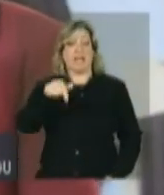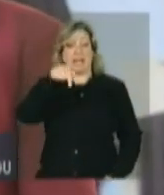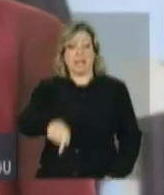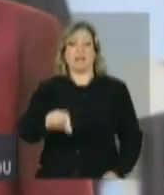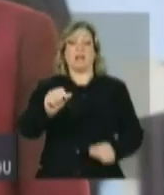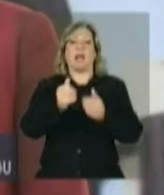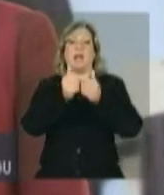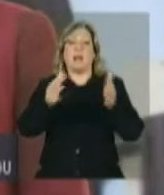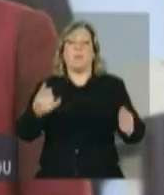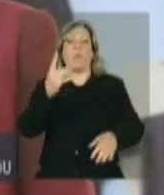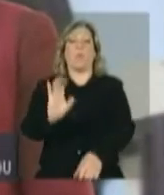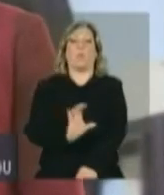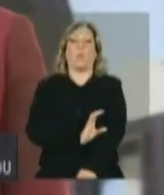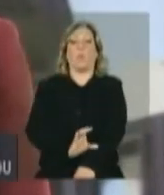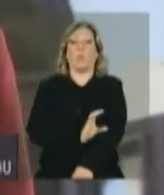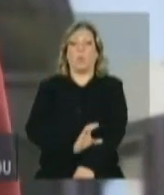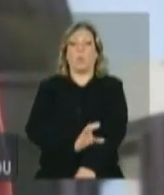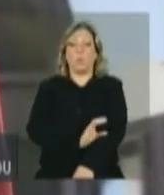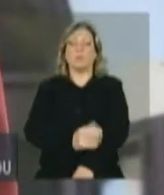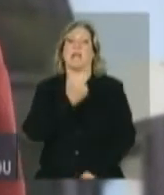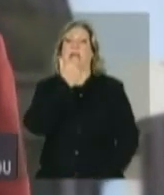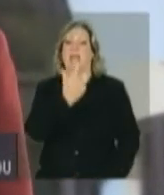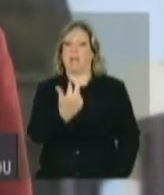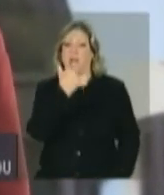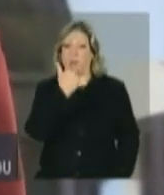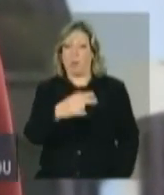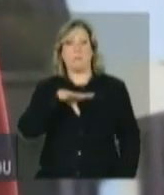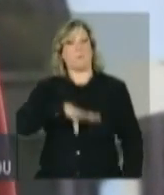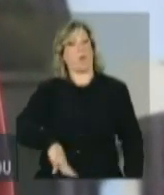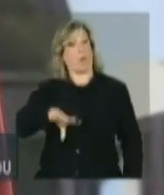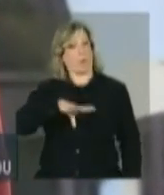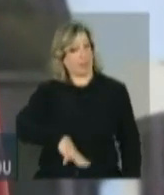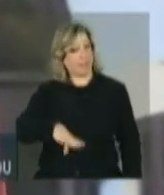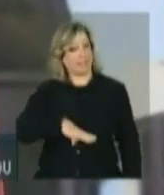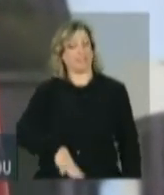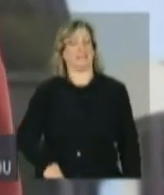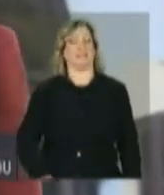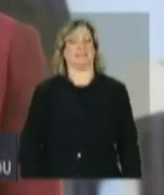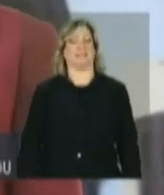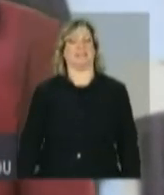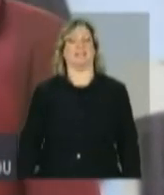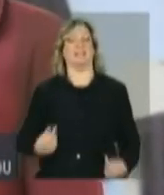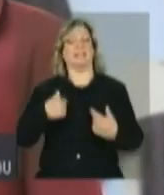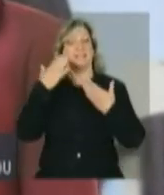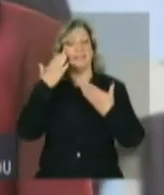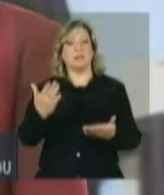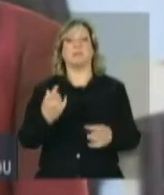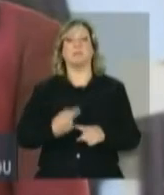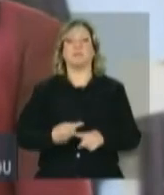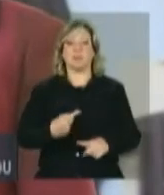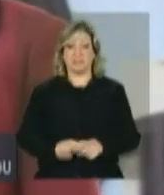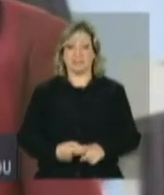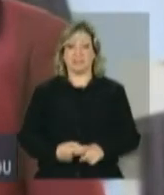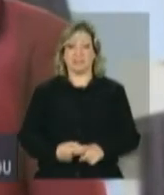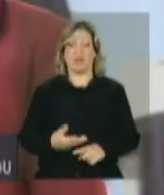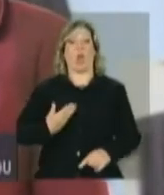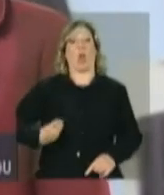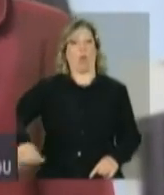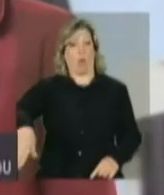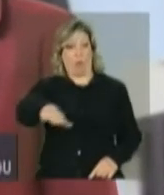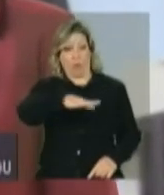abrir um curso de língua portuguesa, porque